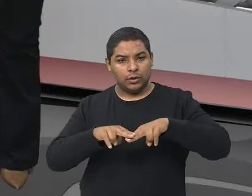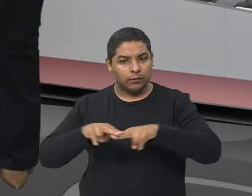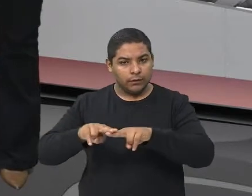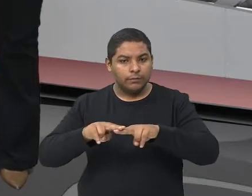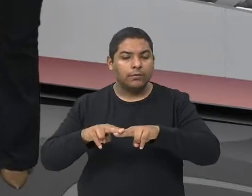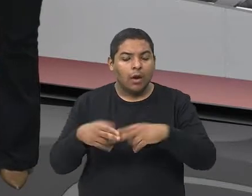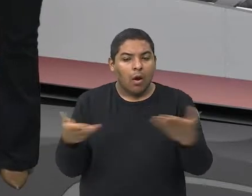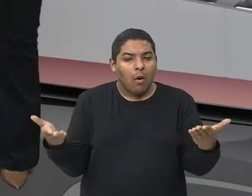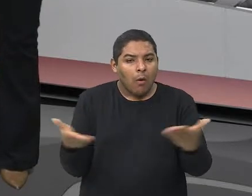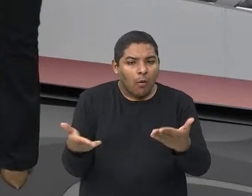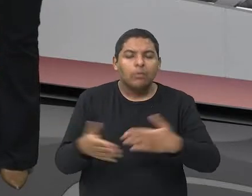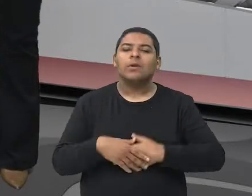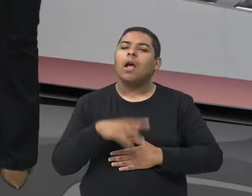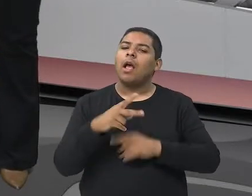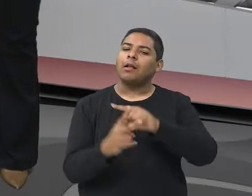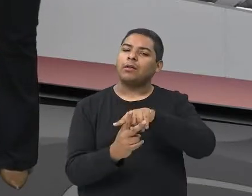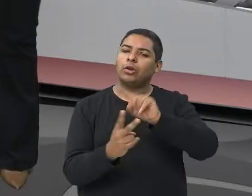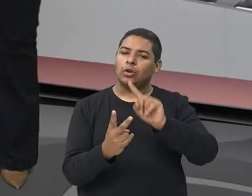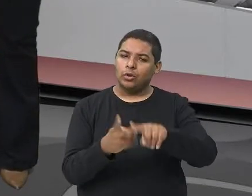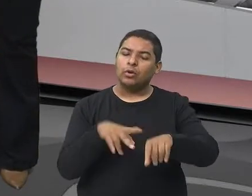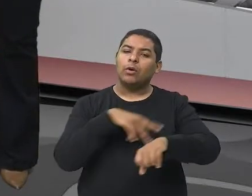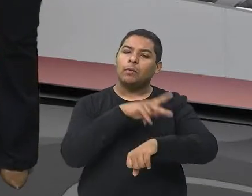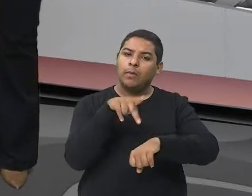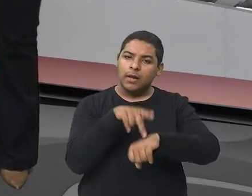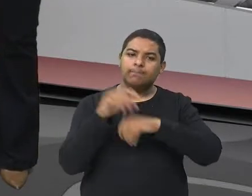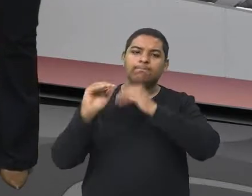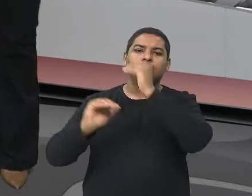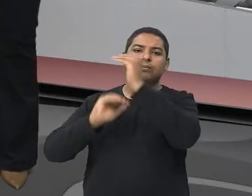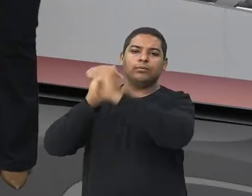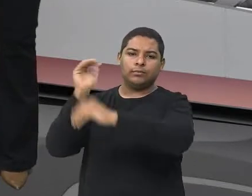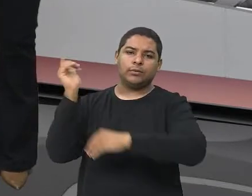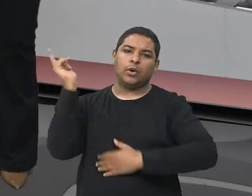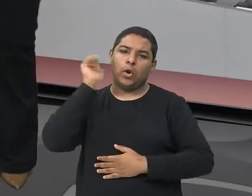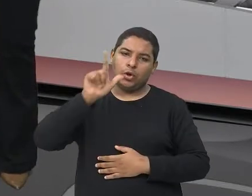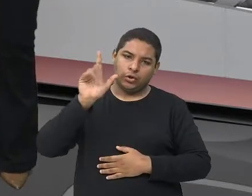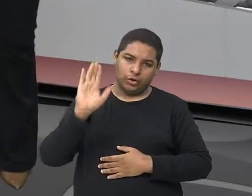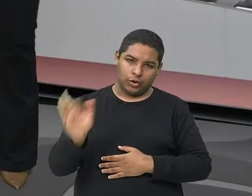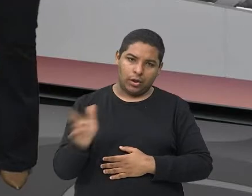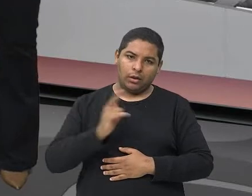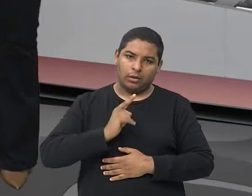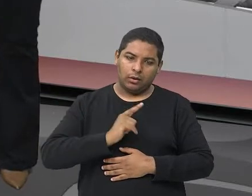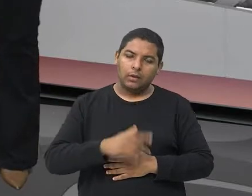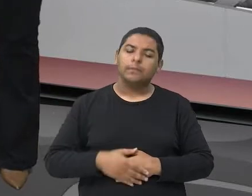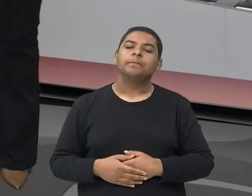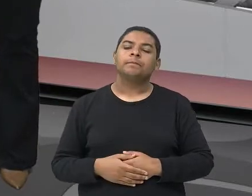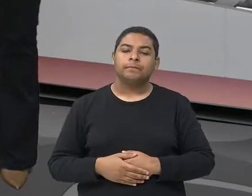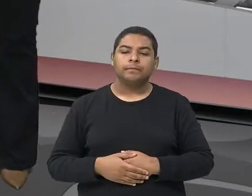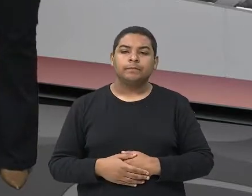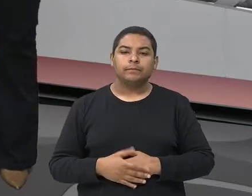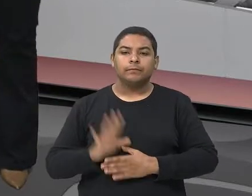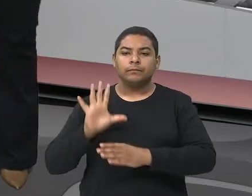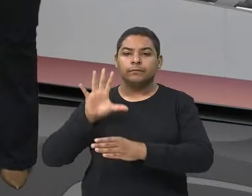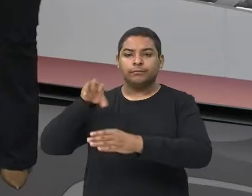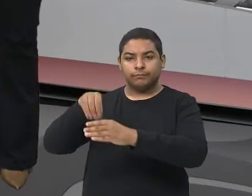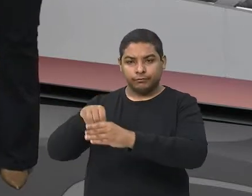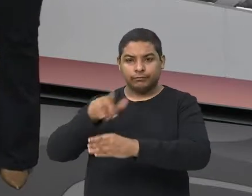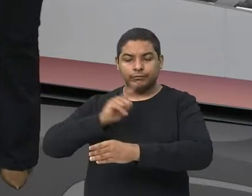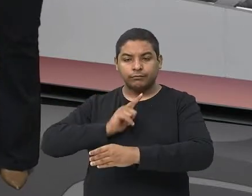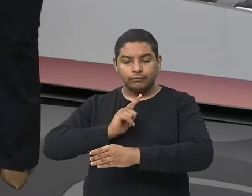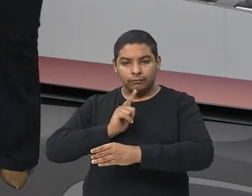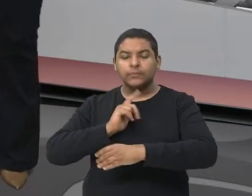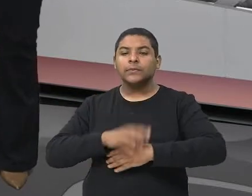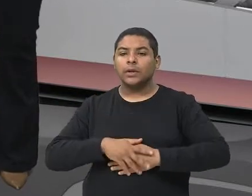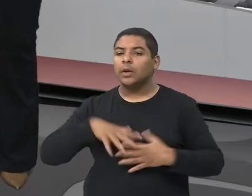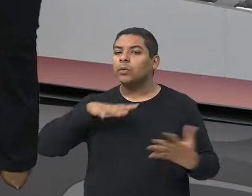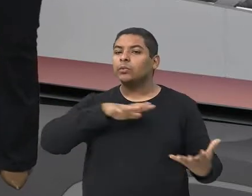dois países bastante desenvolvidos, onde a gente observa que vai estar inserido nesse mundo capitalista que a